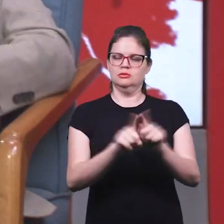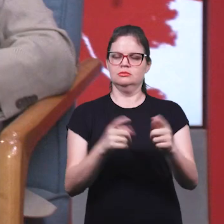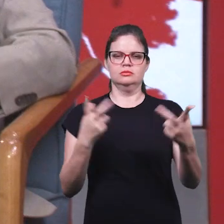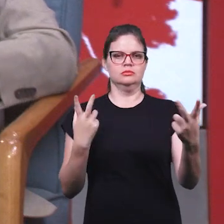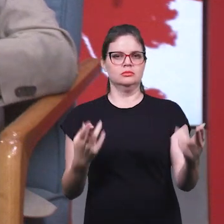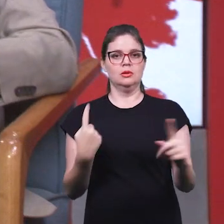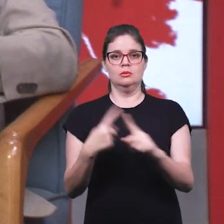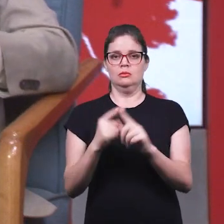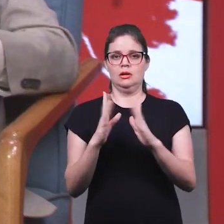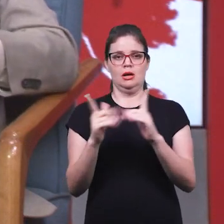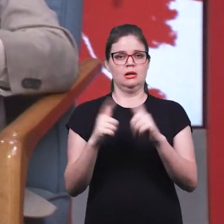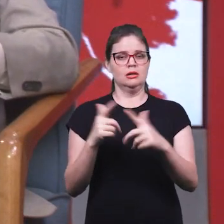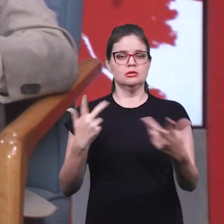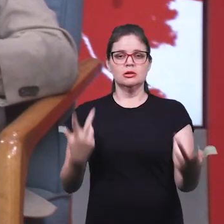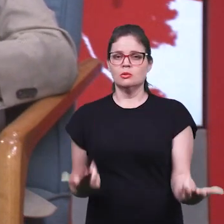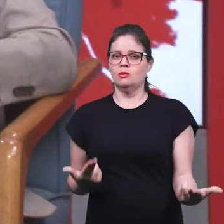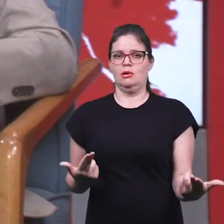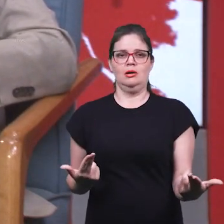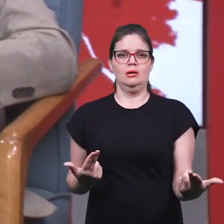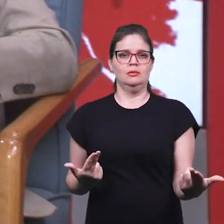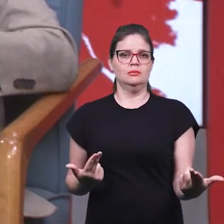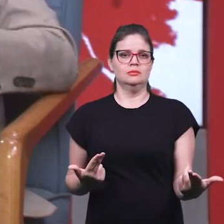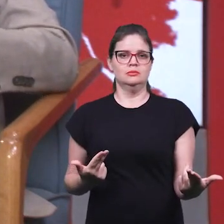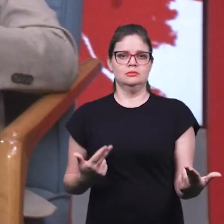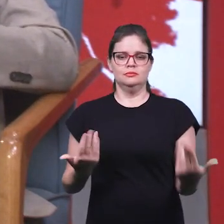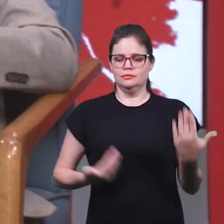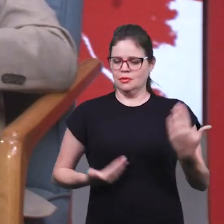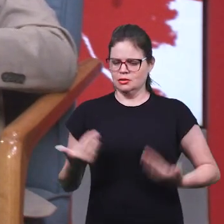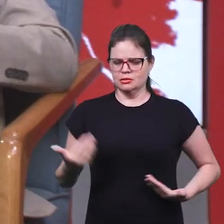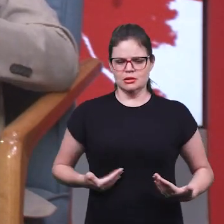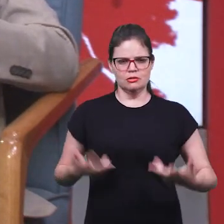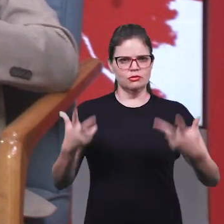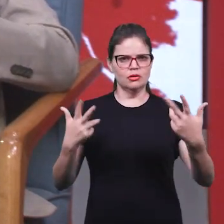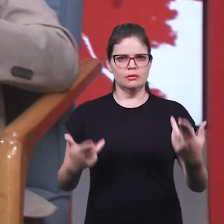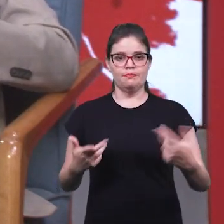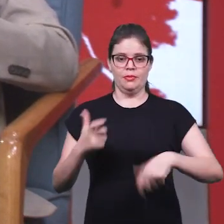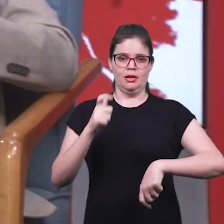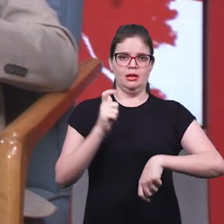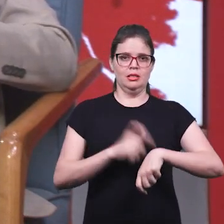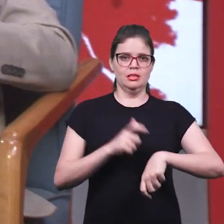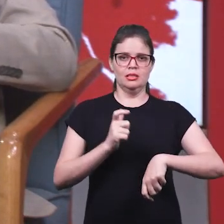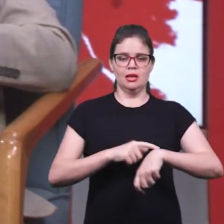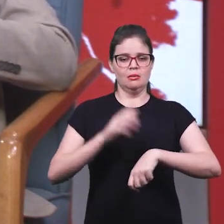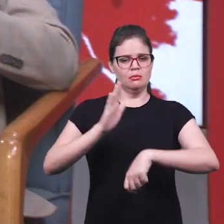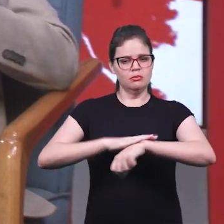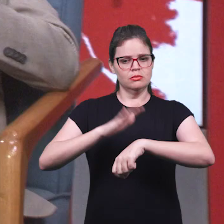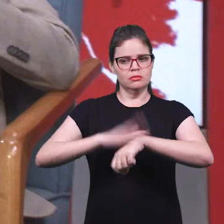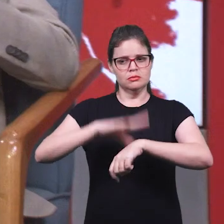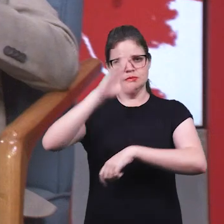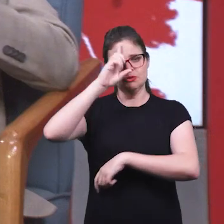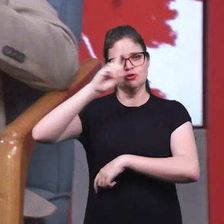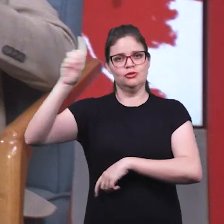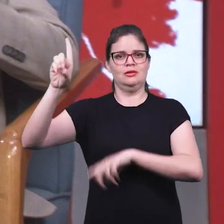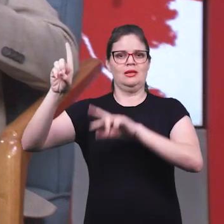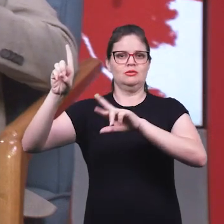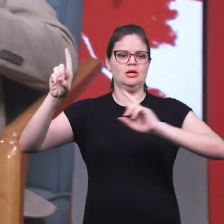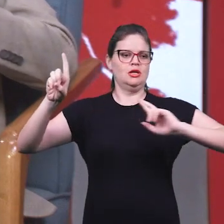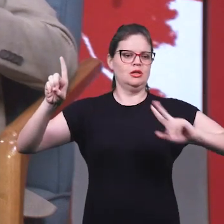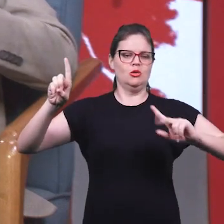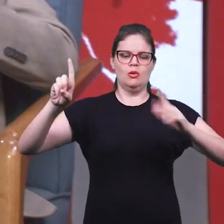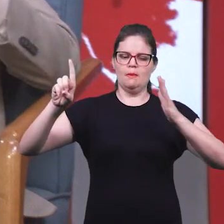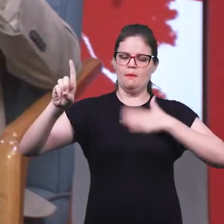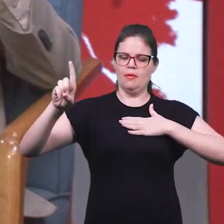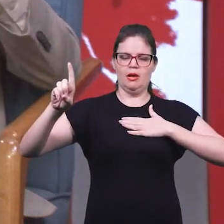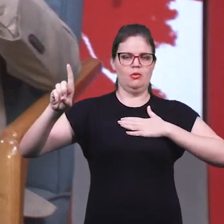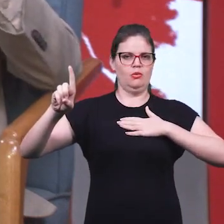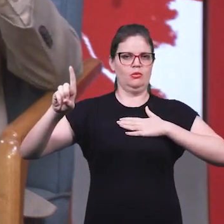hoje, porque nós somos a mesma igreja. Nós somos o tempo, é o tempo de Deus, não é o Cronos, não